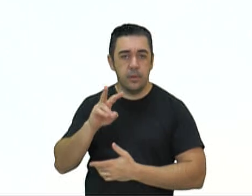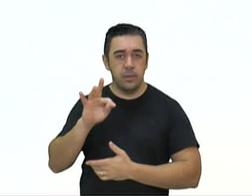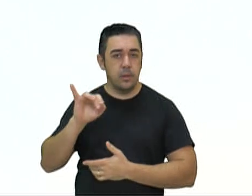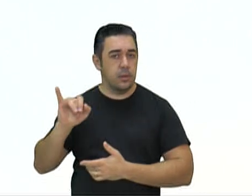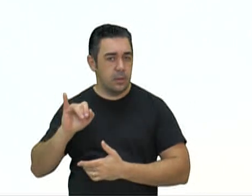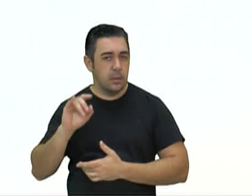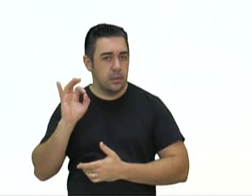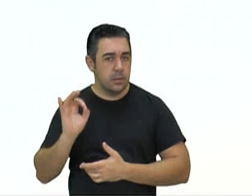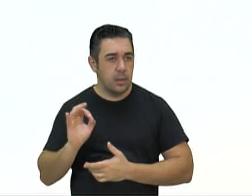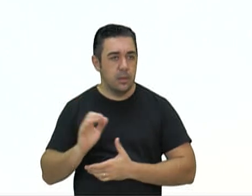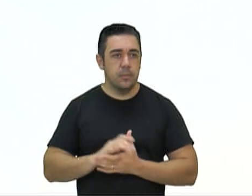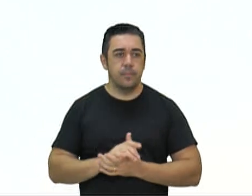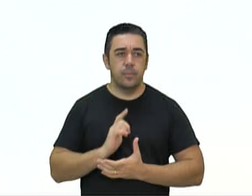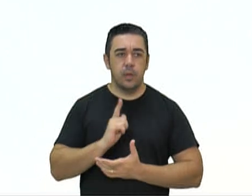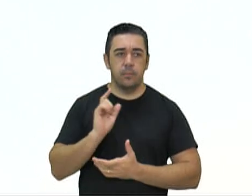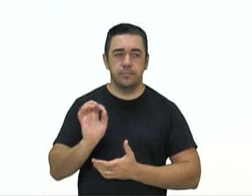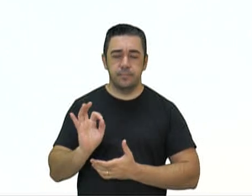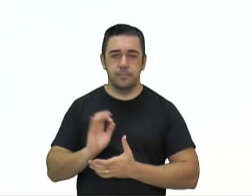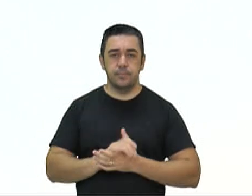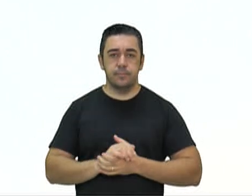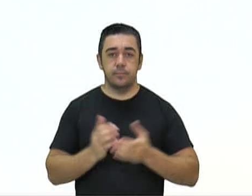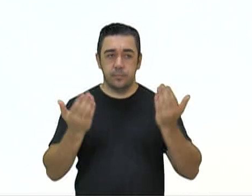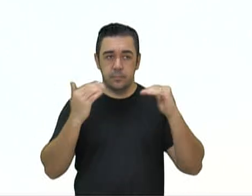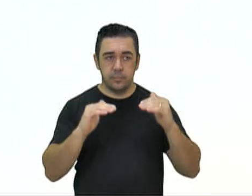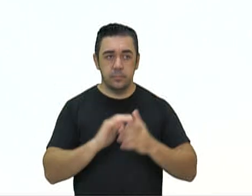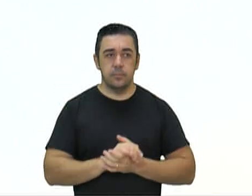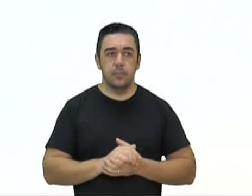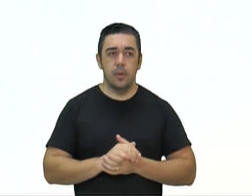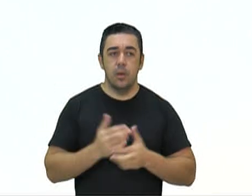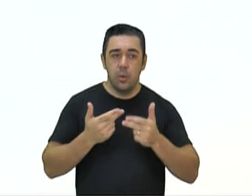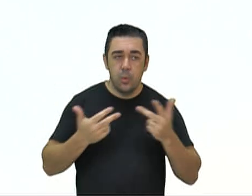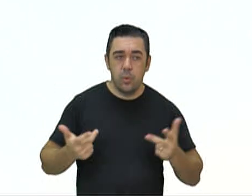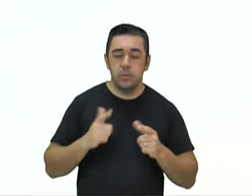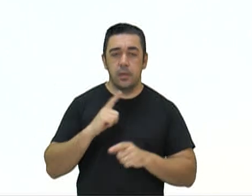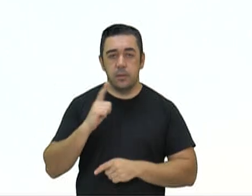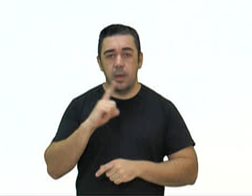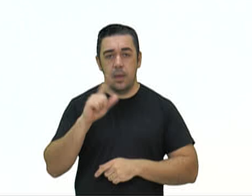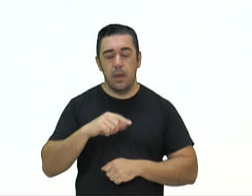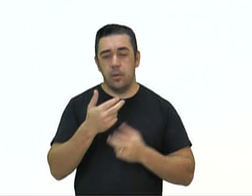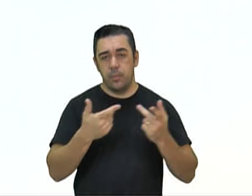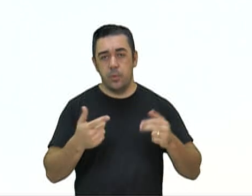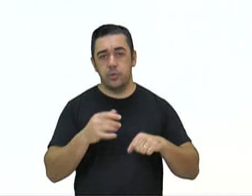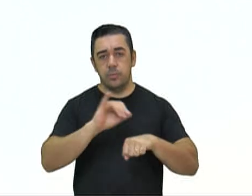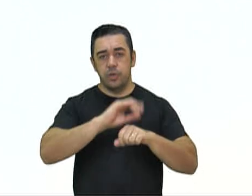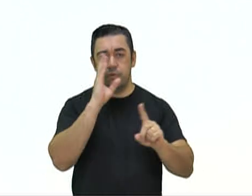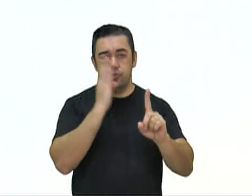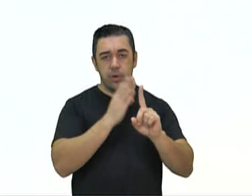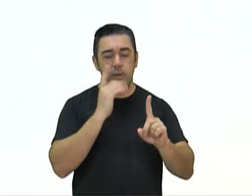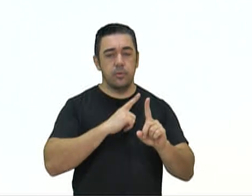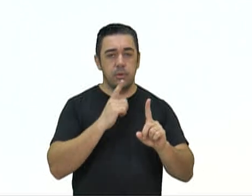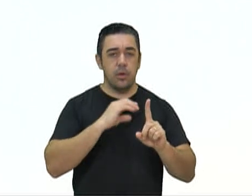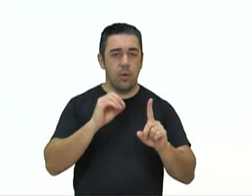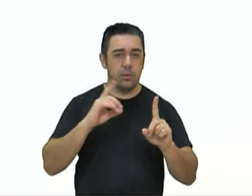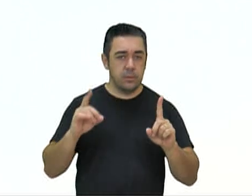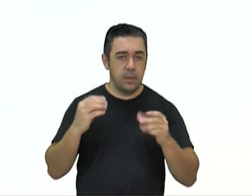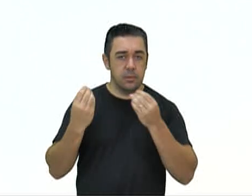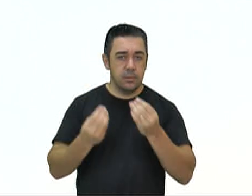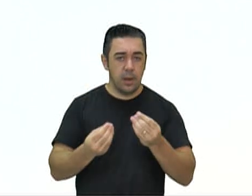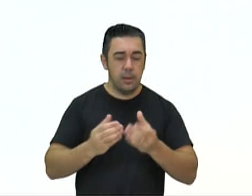ali a primeira proposição. Na segunda, alguma coisa é o objeto direto, barra OD, do verbo